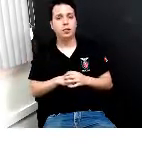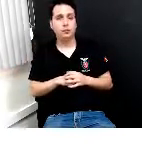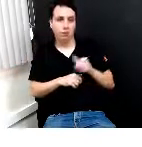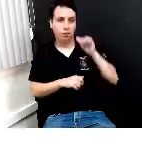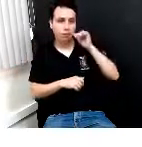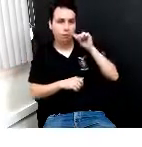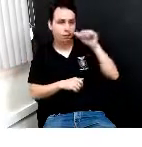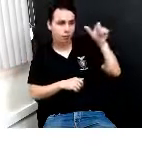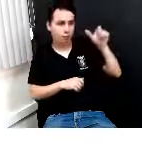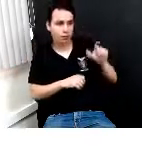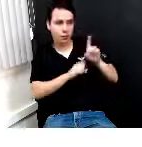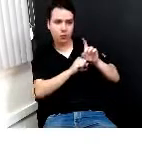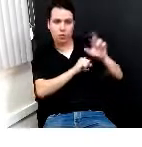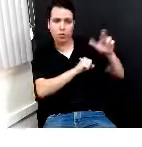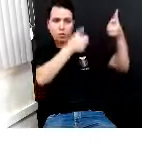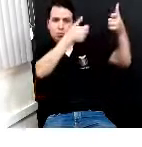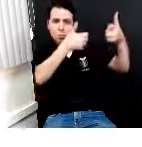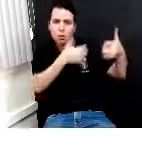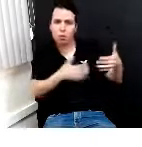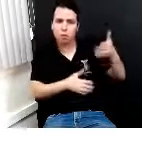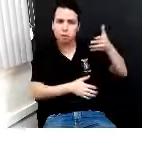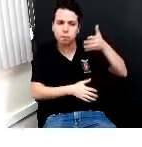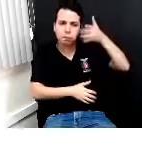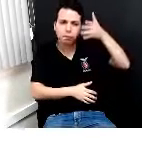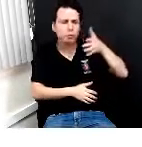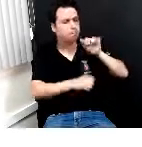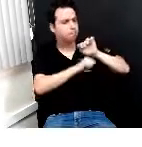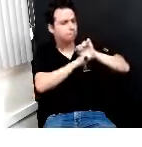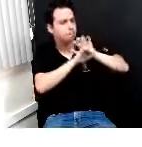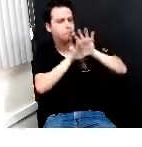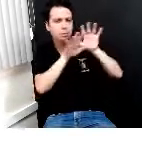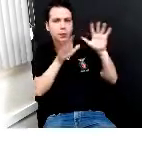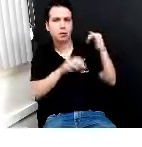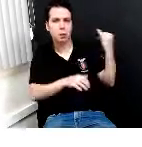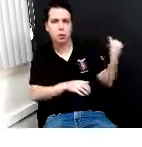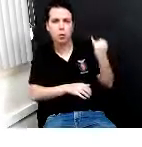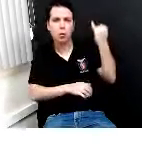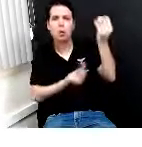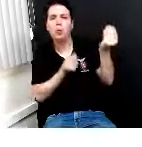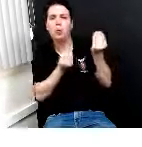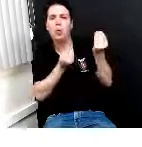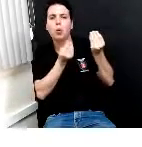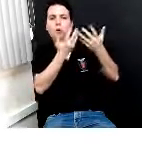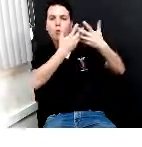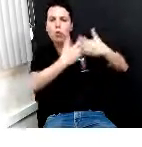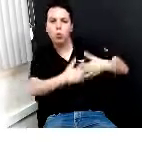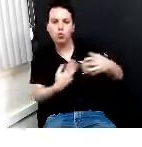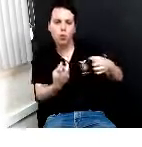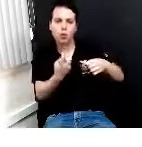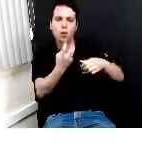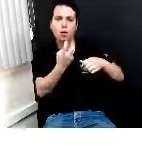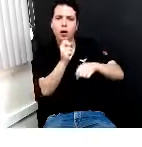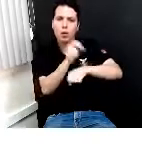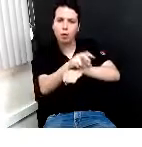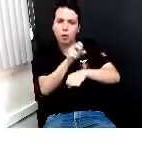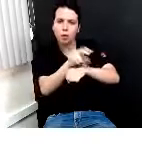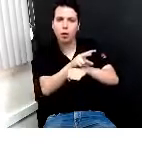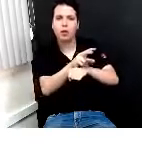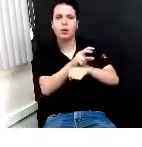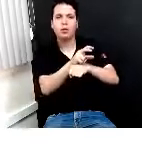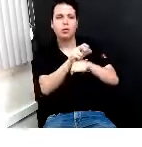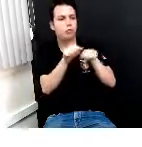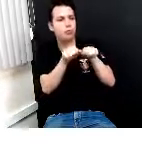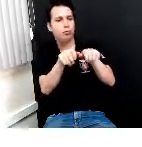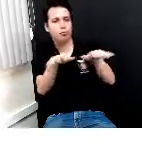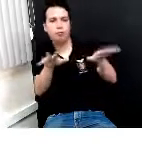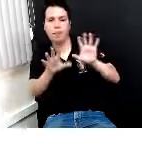em relação às questões fundamentais do vírus, da prevenção, da transmissão, né?